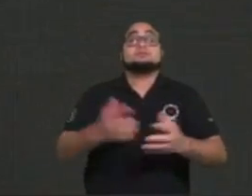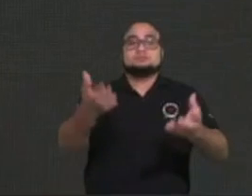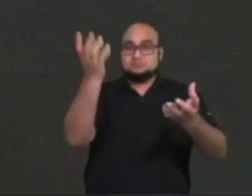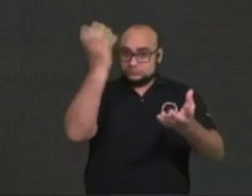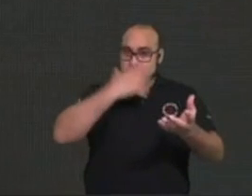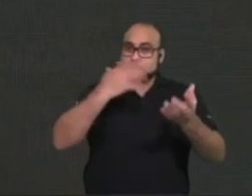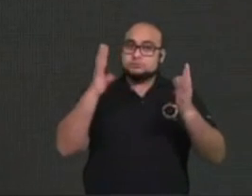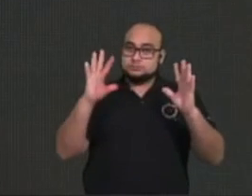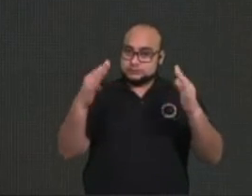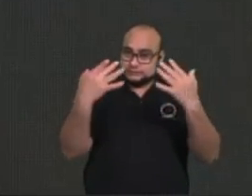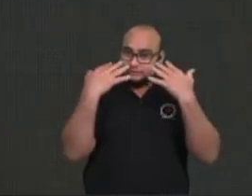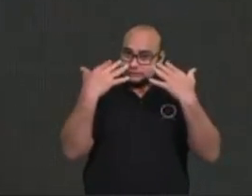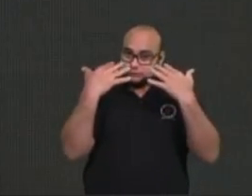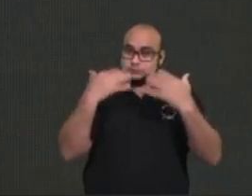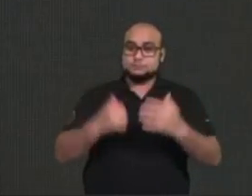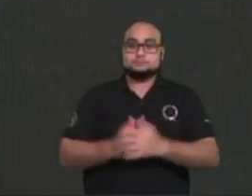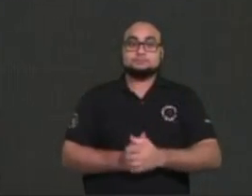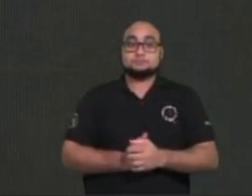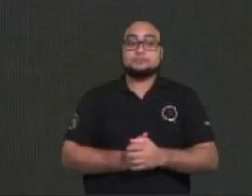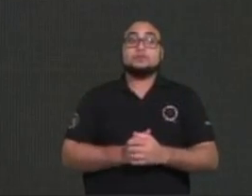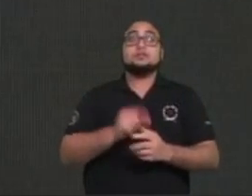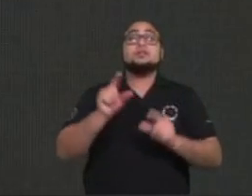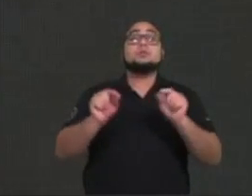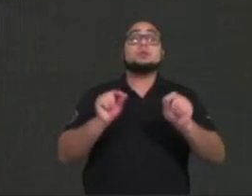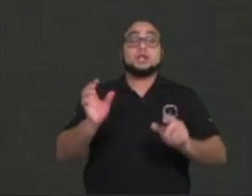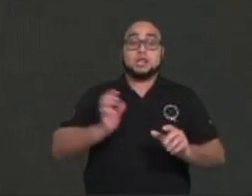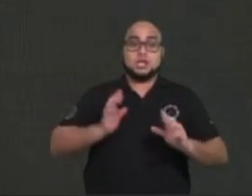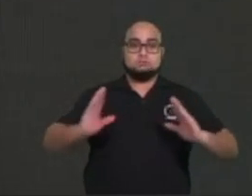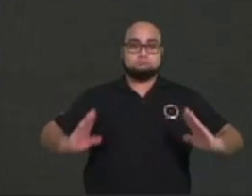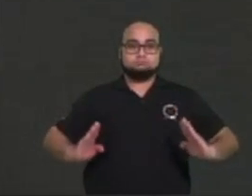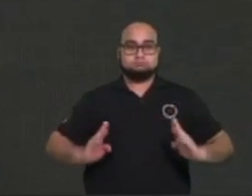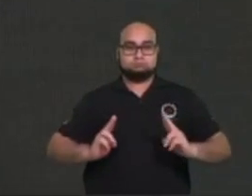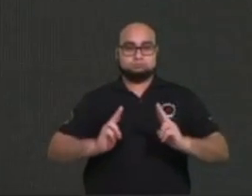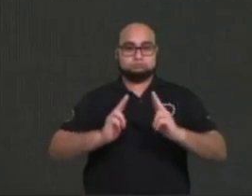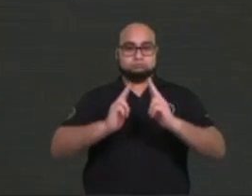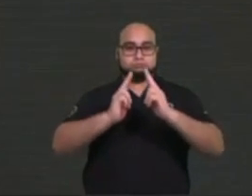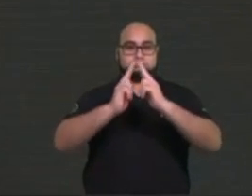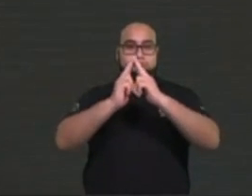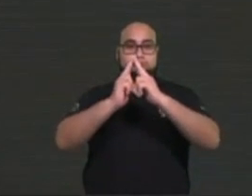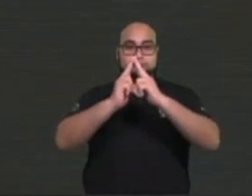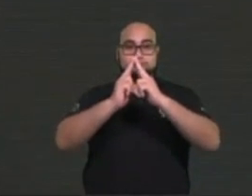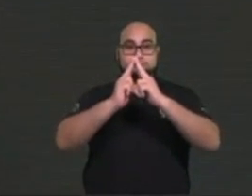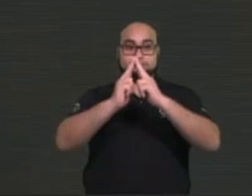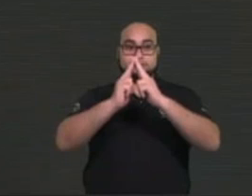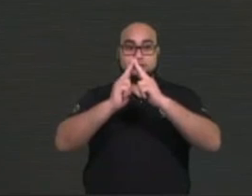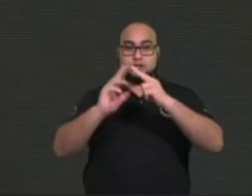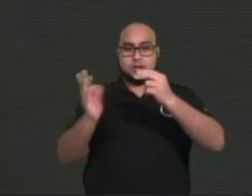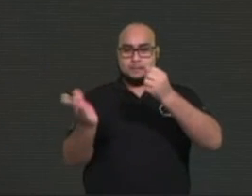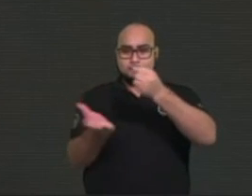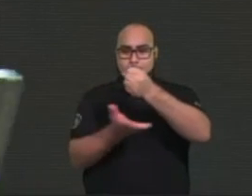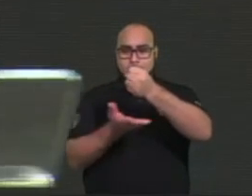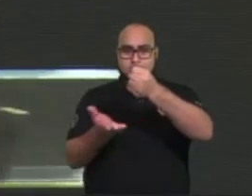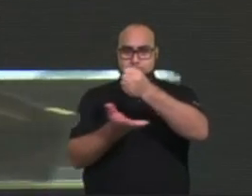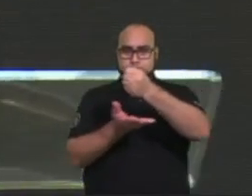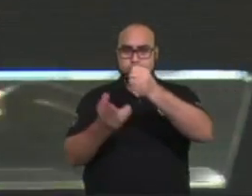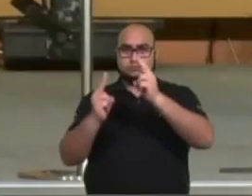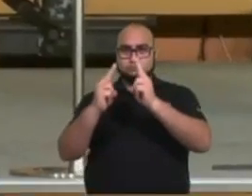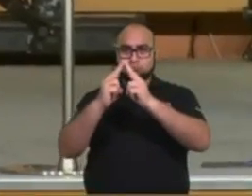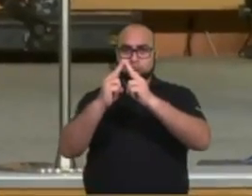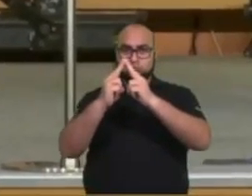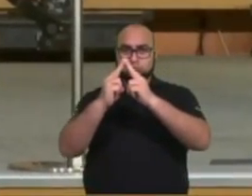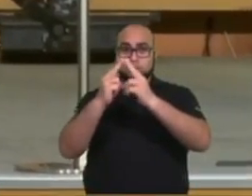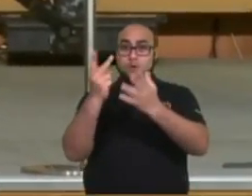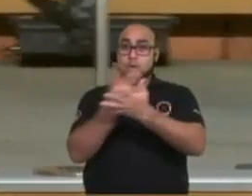para Rico quando chega na base da pirâmide vai dar errado E aí eu